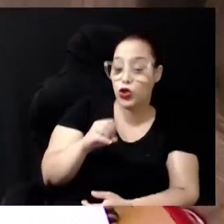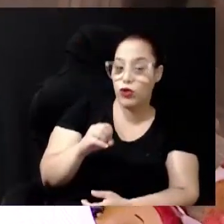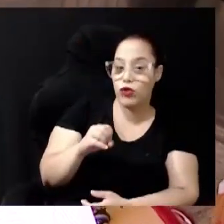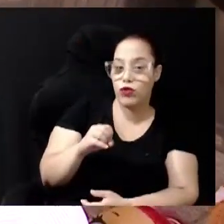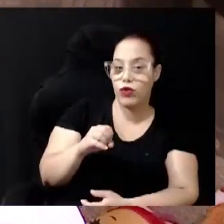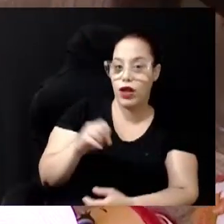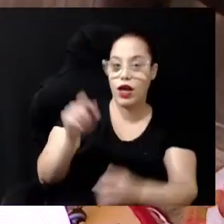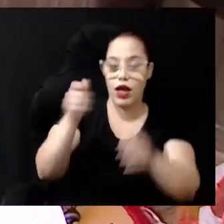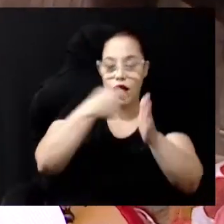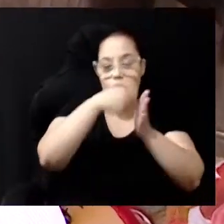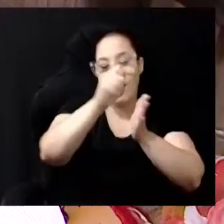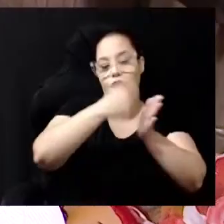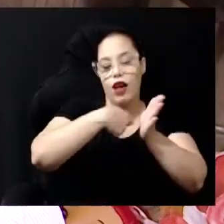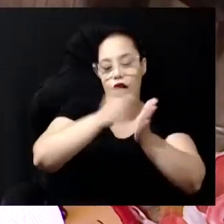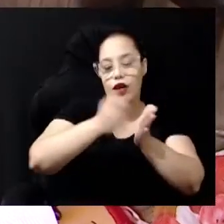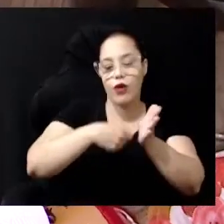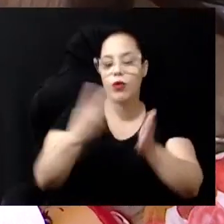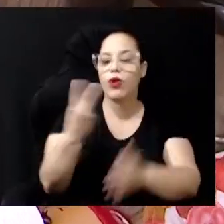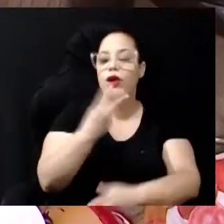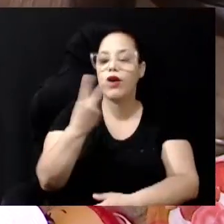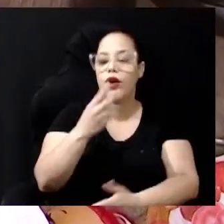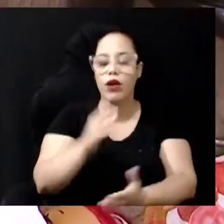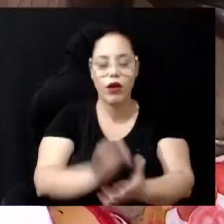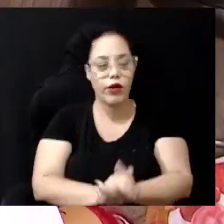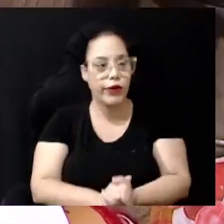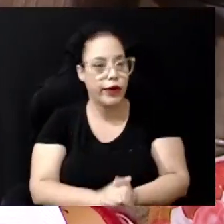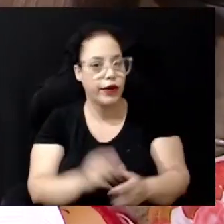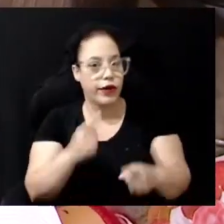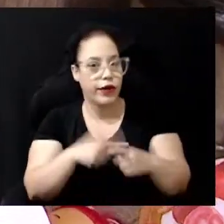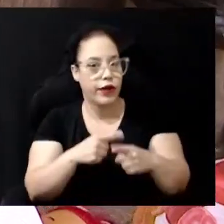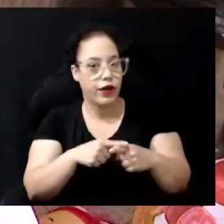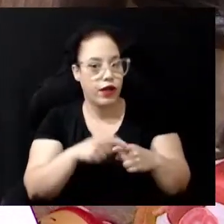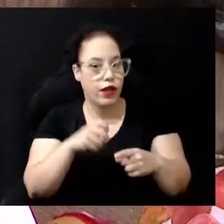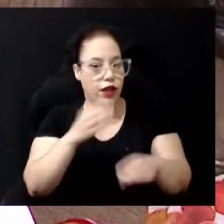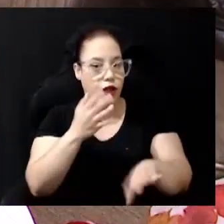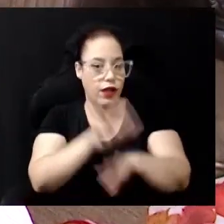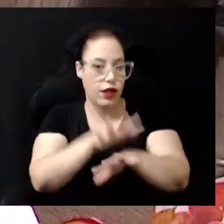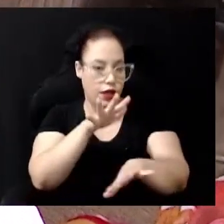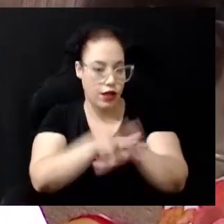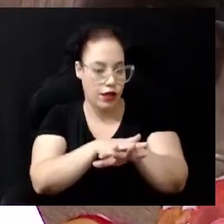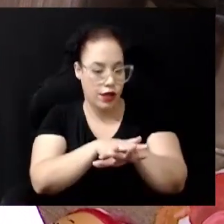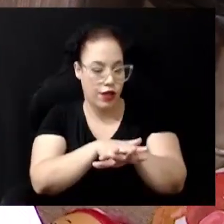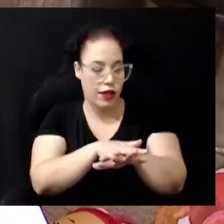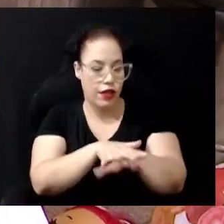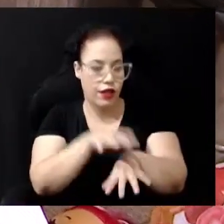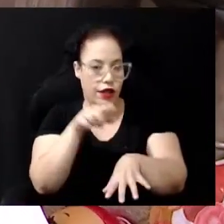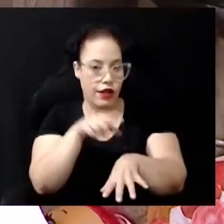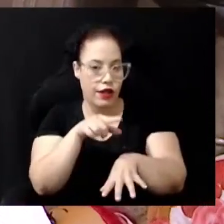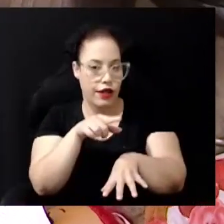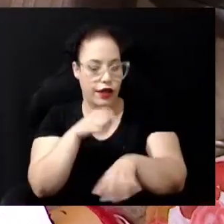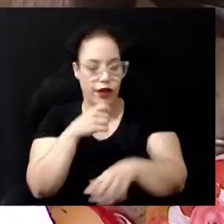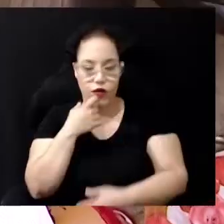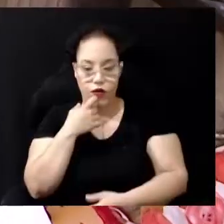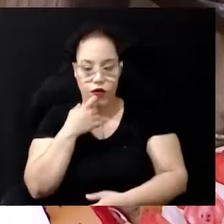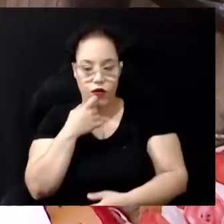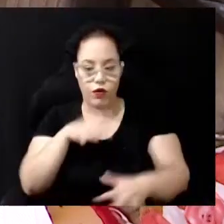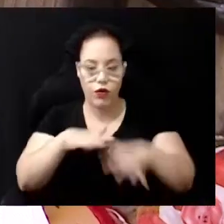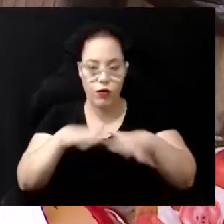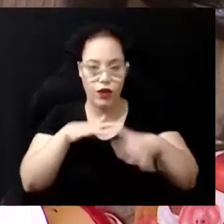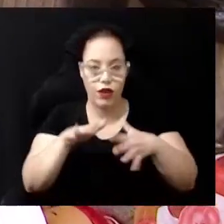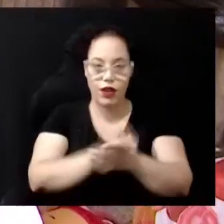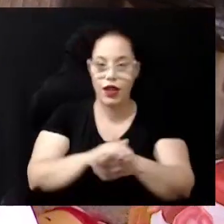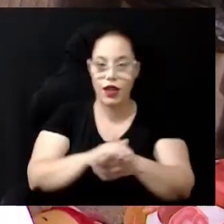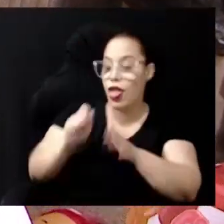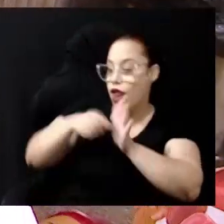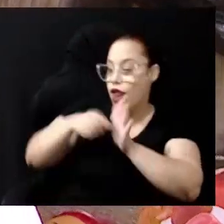cubo mágico e a lousa É por esses dois Porque essa aqui é de matemática esse aqui